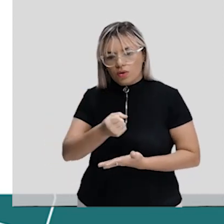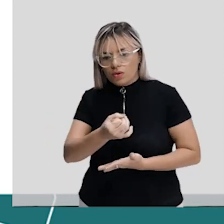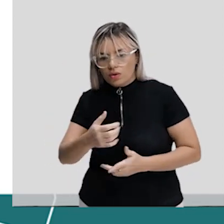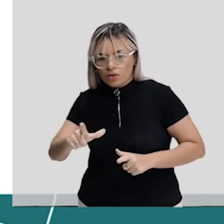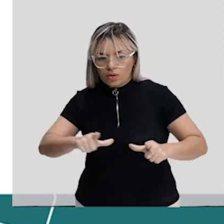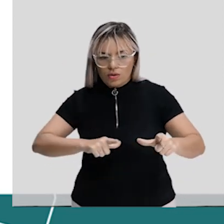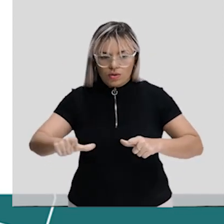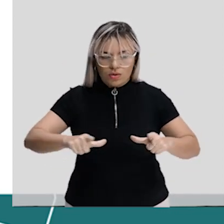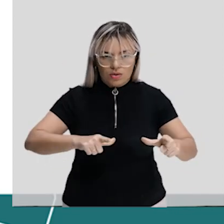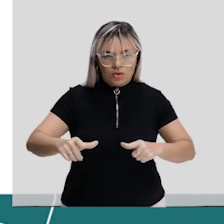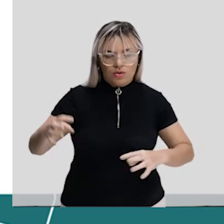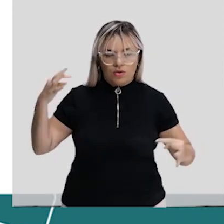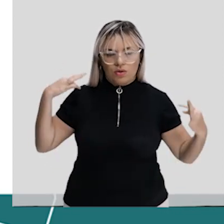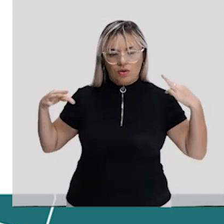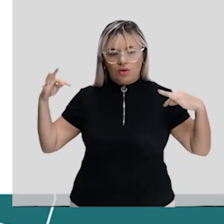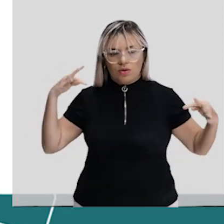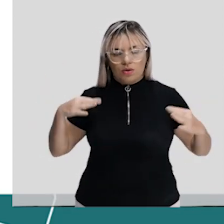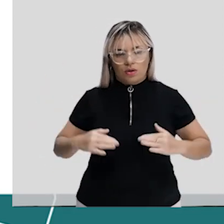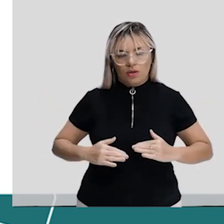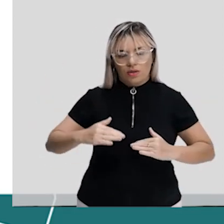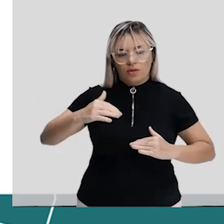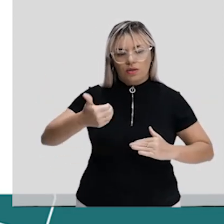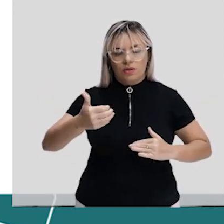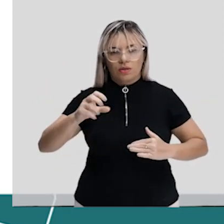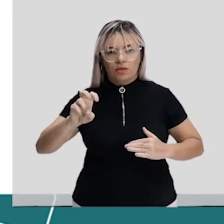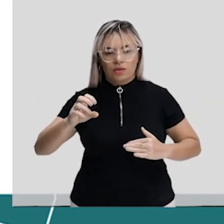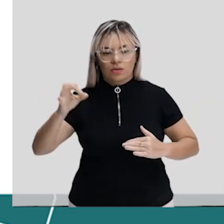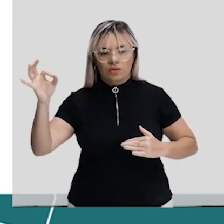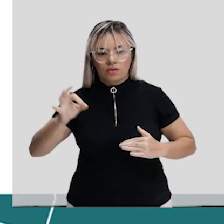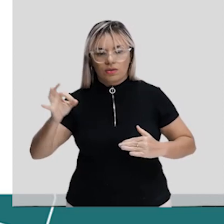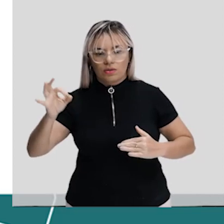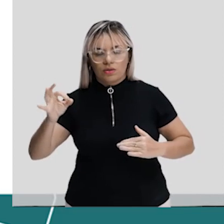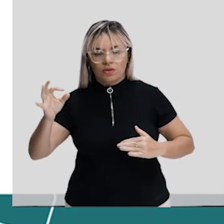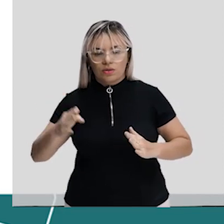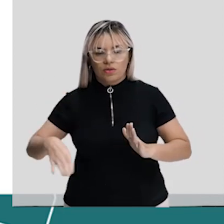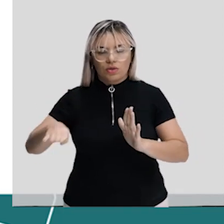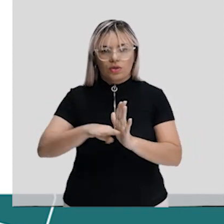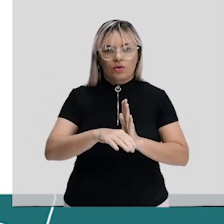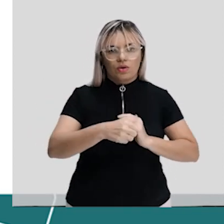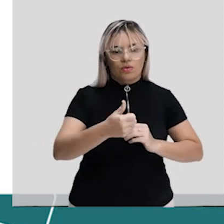setor aumentou 15% e chegou a 1,8 milhão.